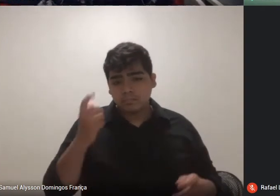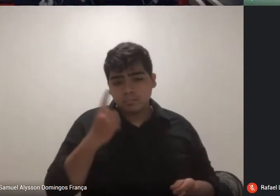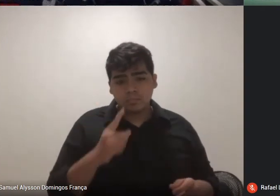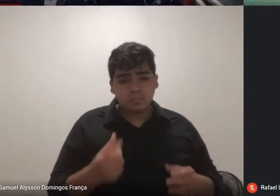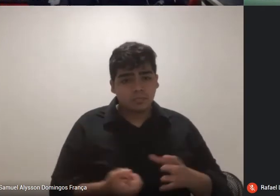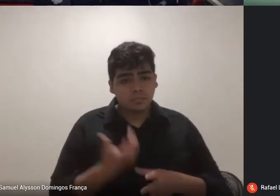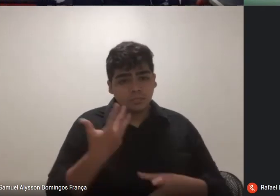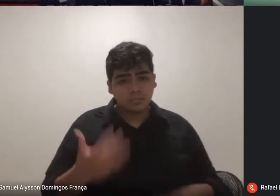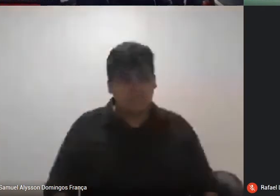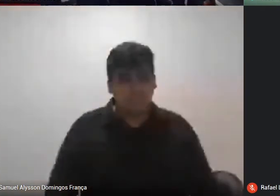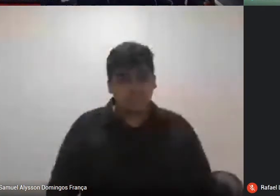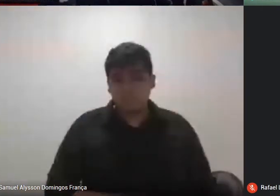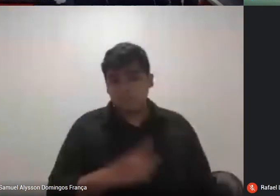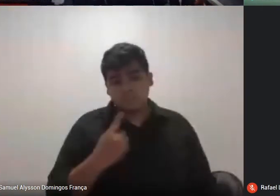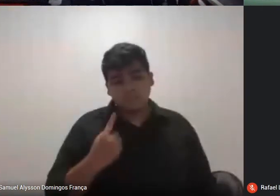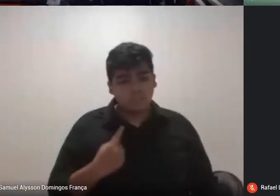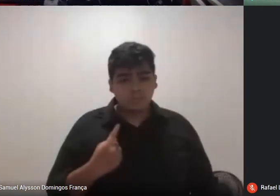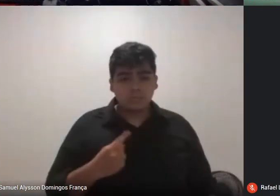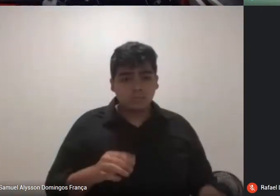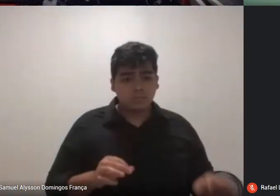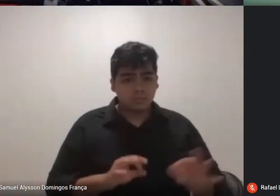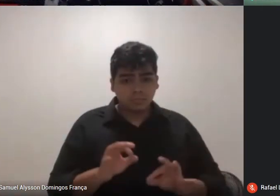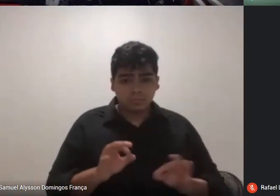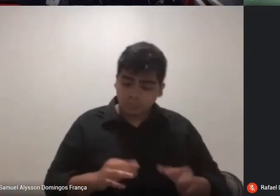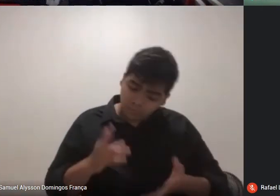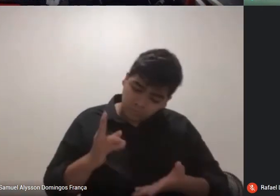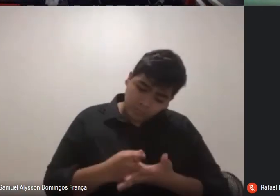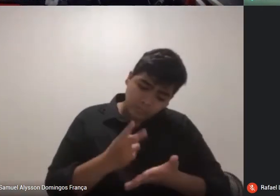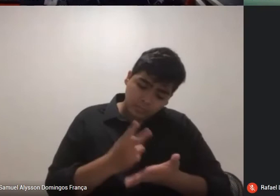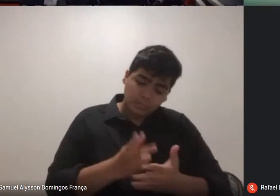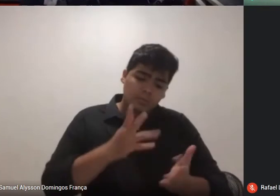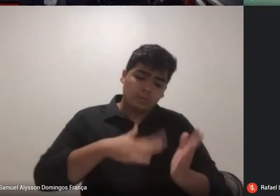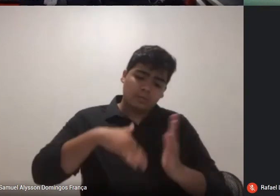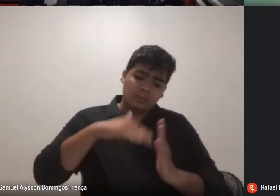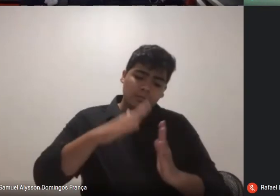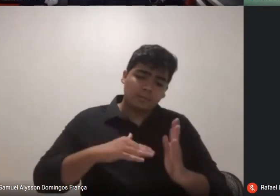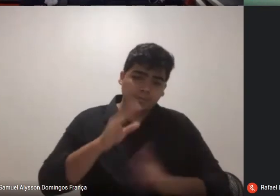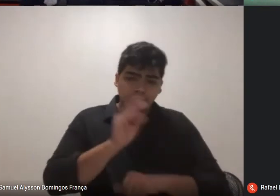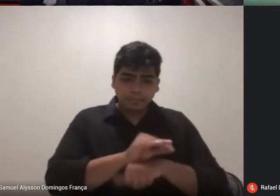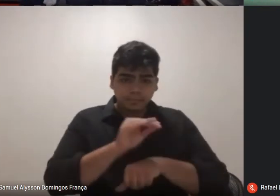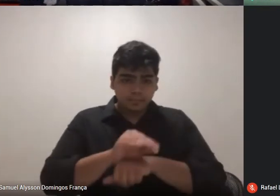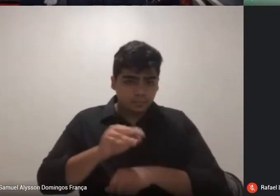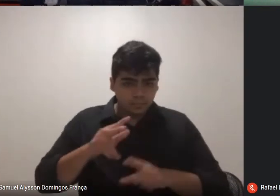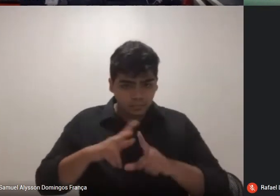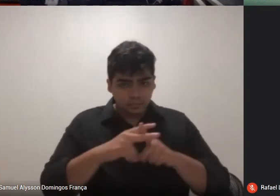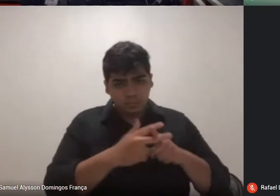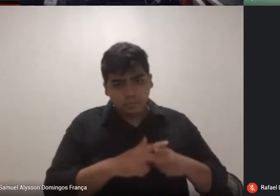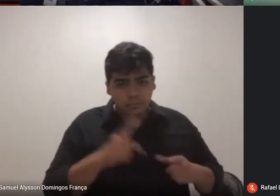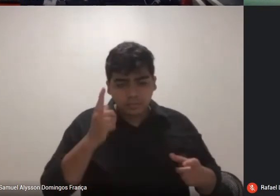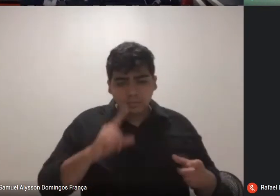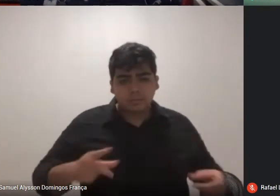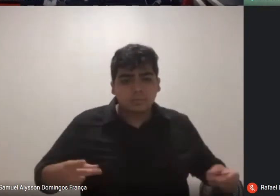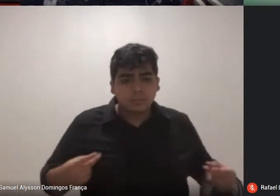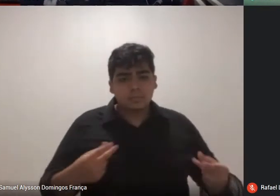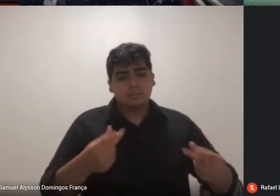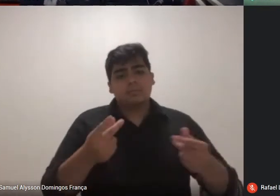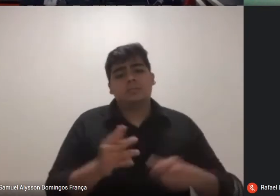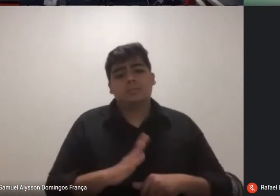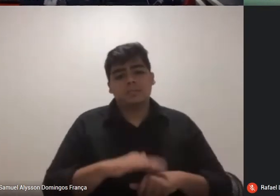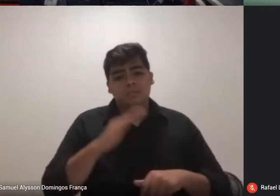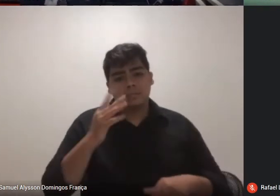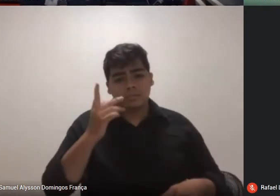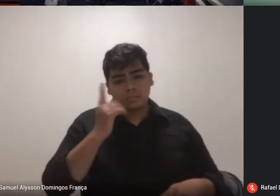então a gente não fez o tratamento realmente devido à questão da manutenção, para que ele pudesse ter uma durabilidade maior e realmente ser